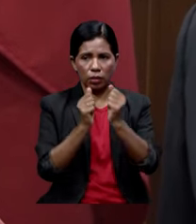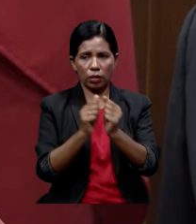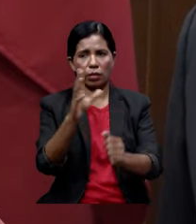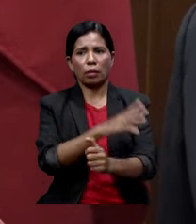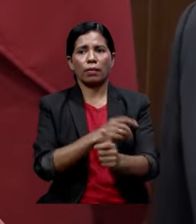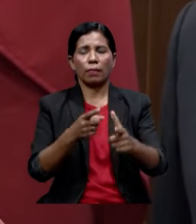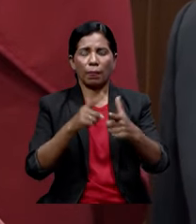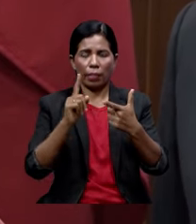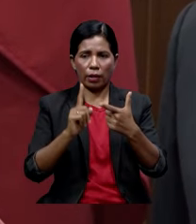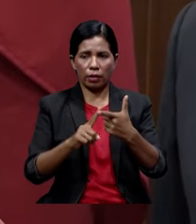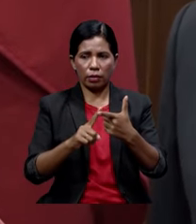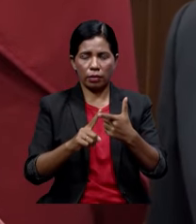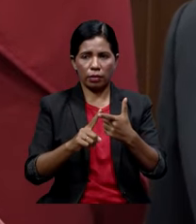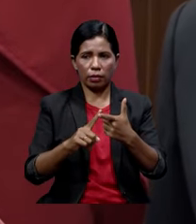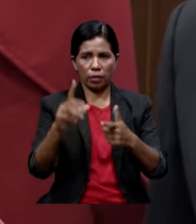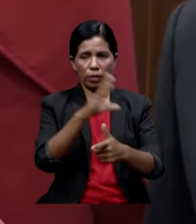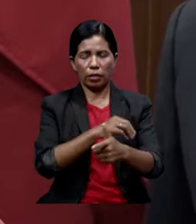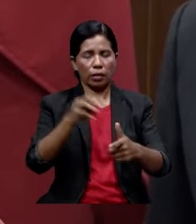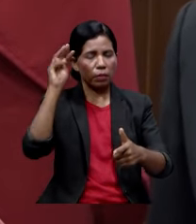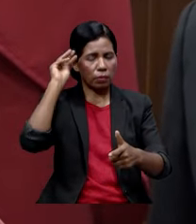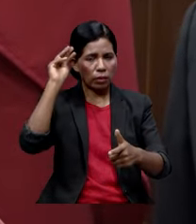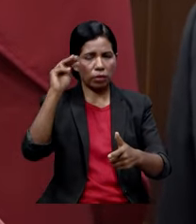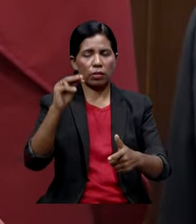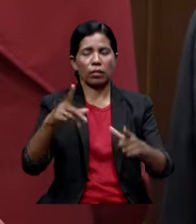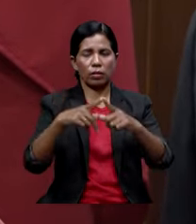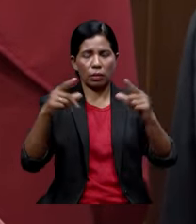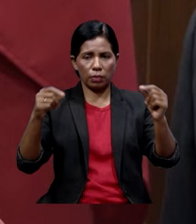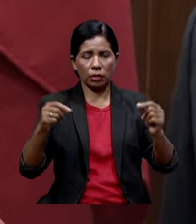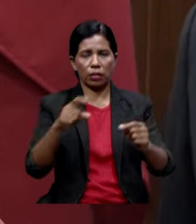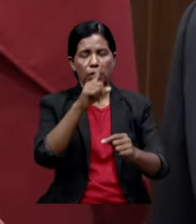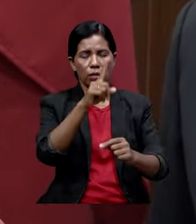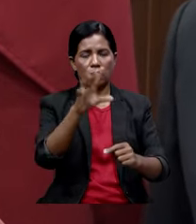dignitário com cargo ministerial do Japão em